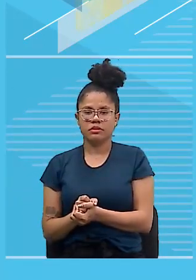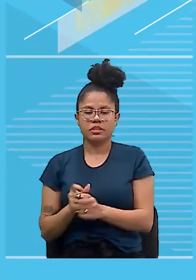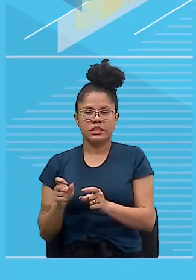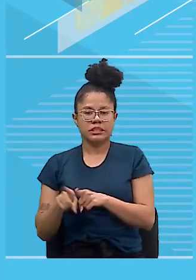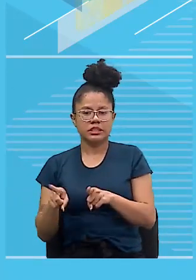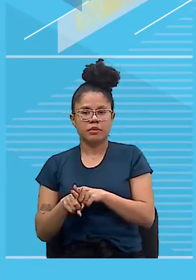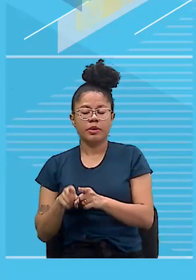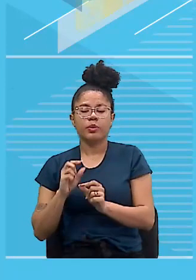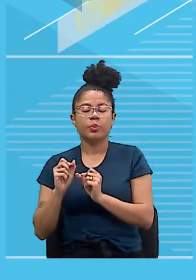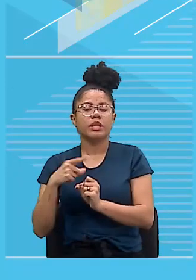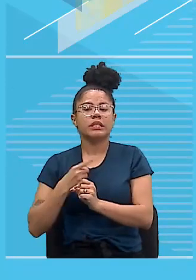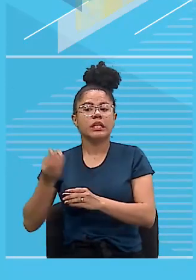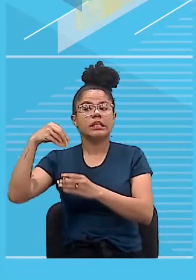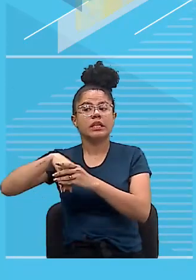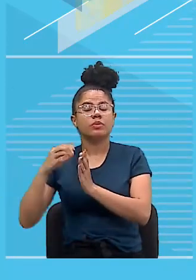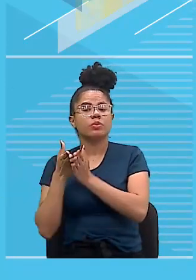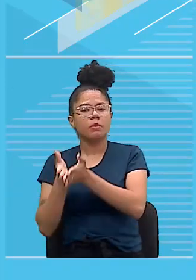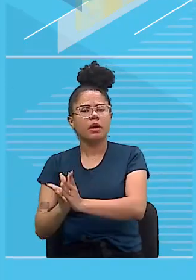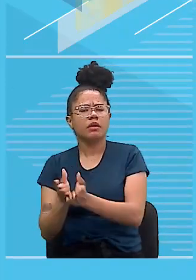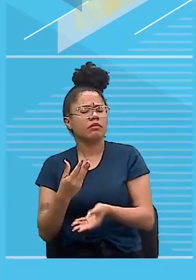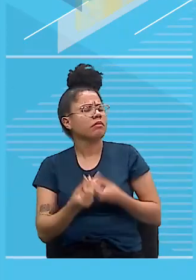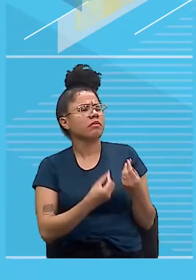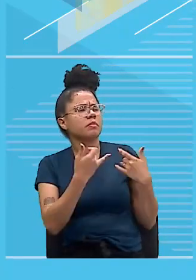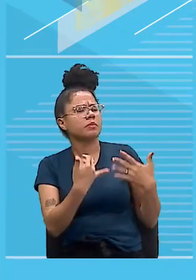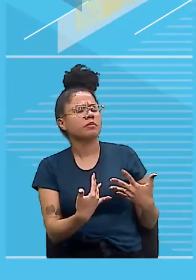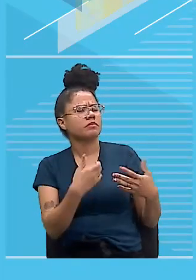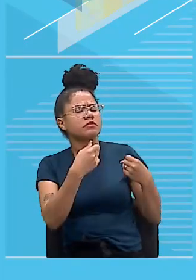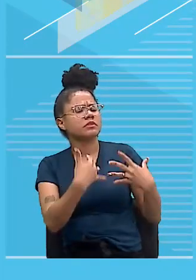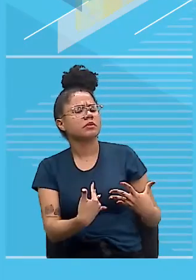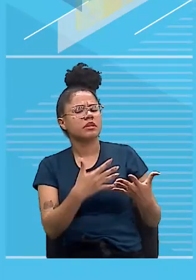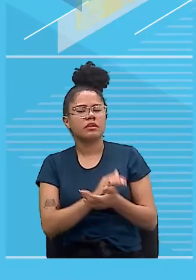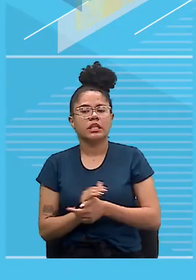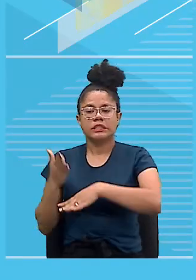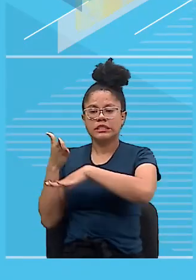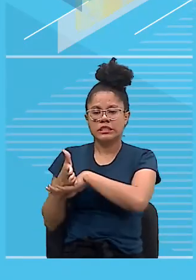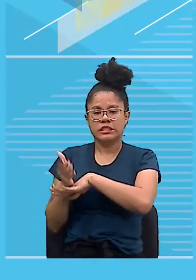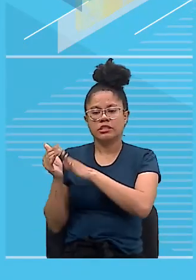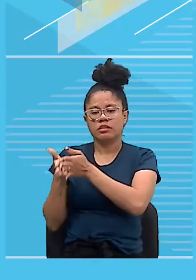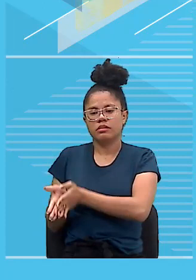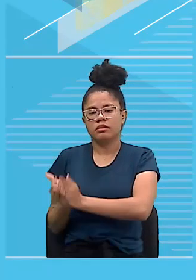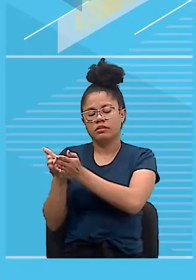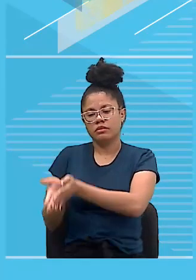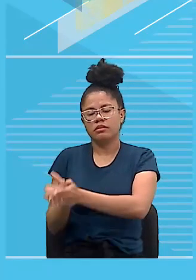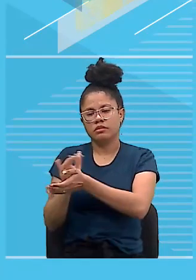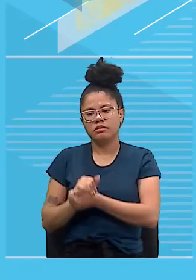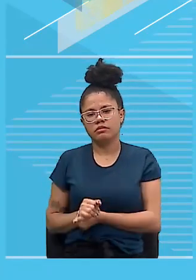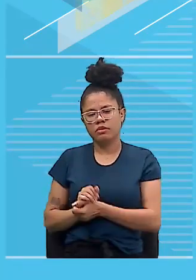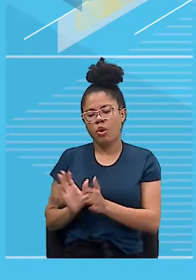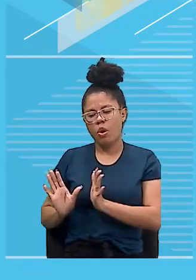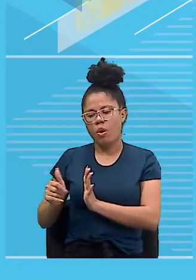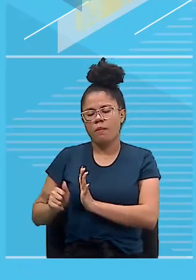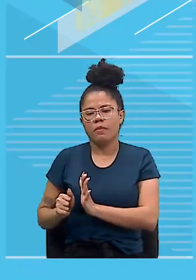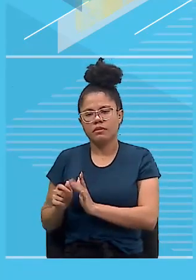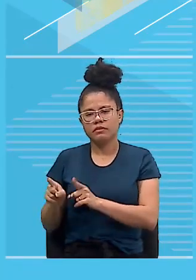barco está levando Como assim professor eles invadem o barco tomam a tripulação